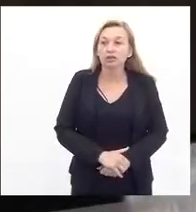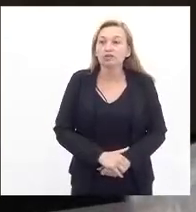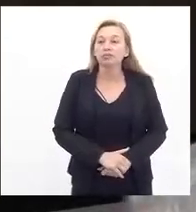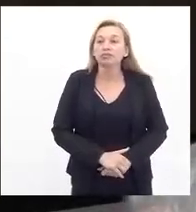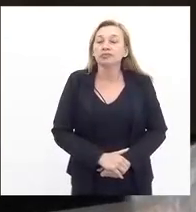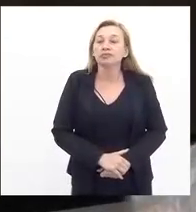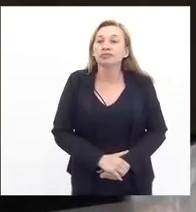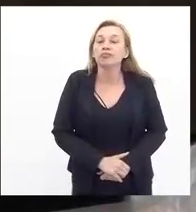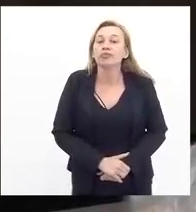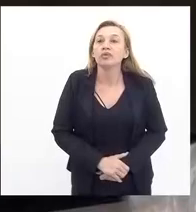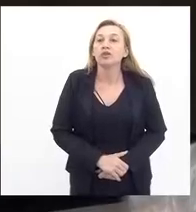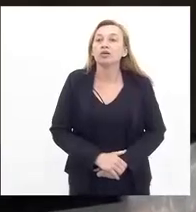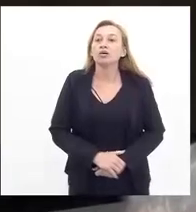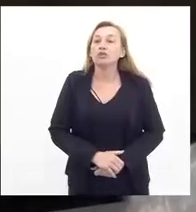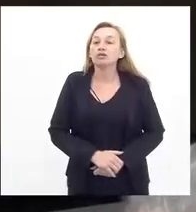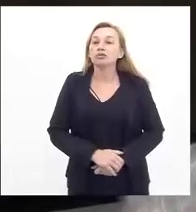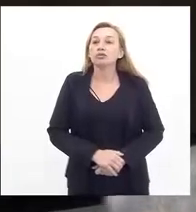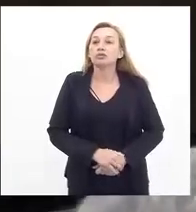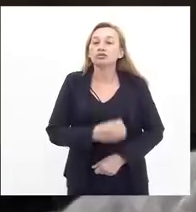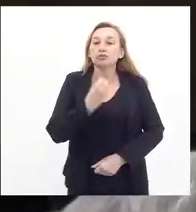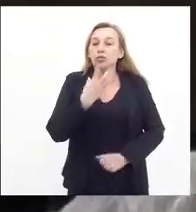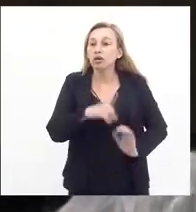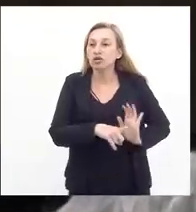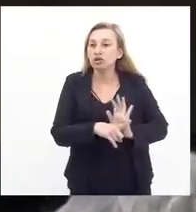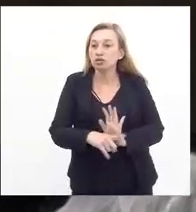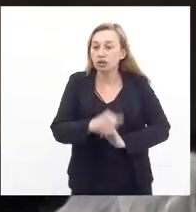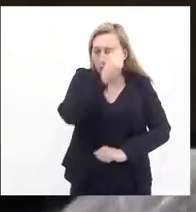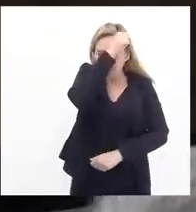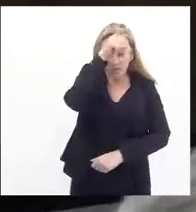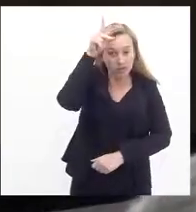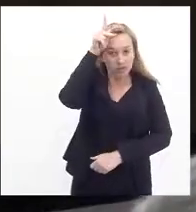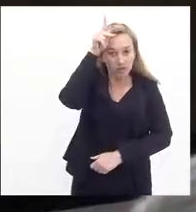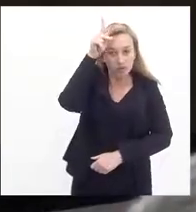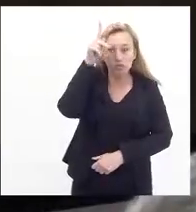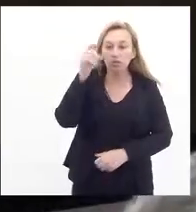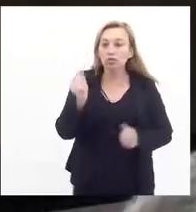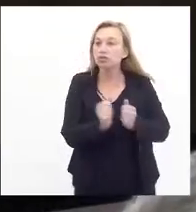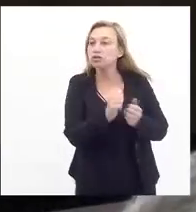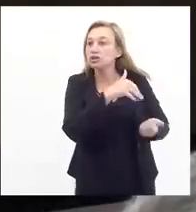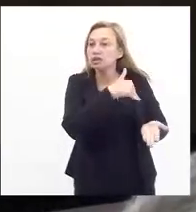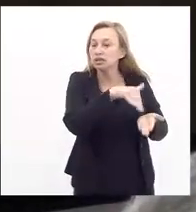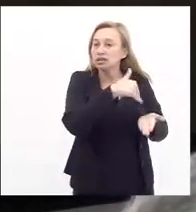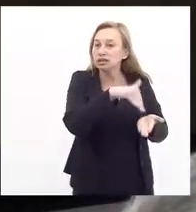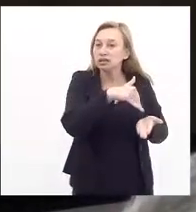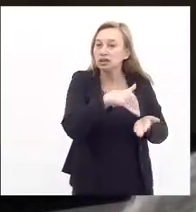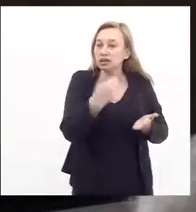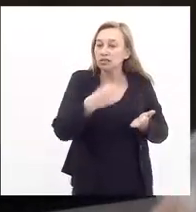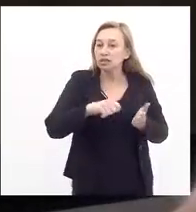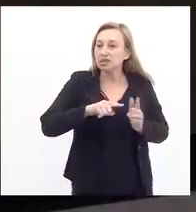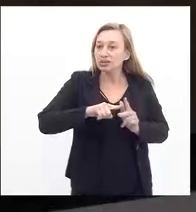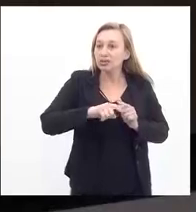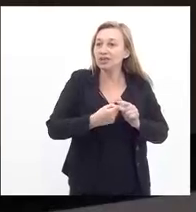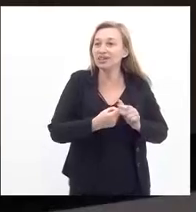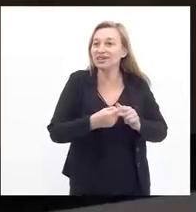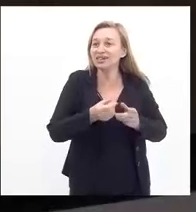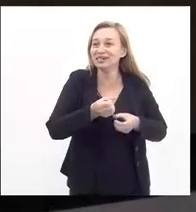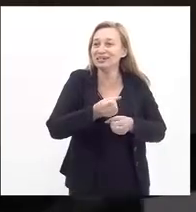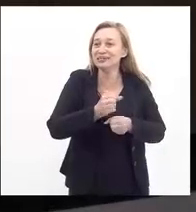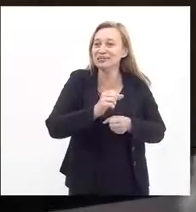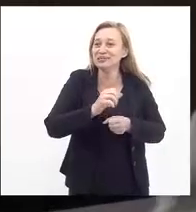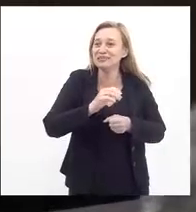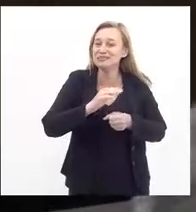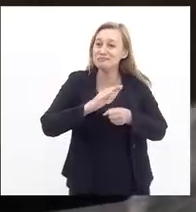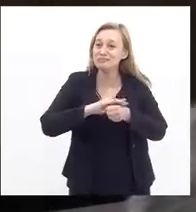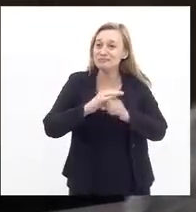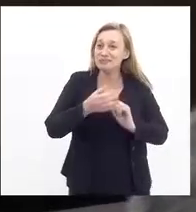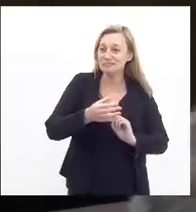será de bom tamanho a prefeitura através da secretaria tem que mandar consertar esse microfone aqui tá bravo